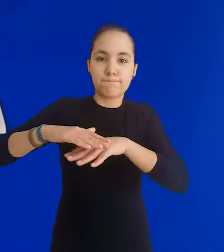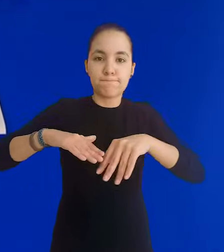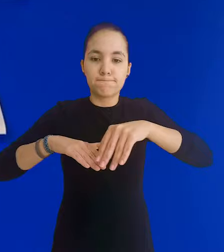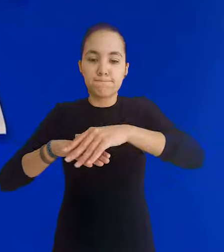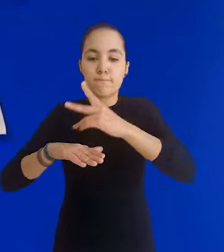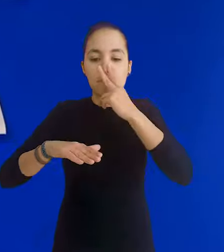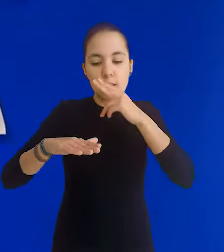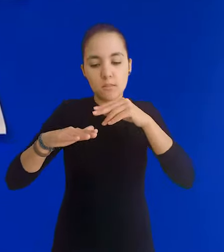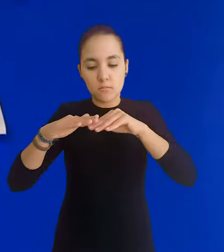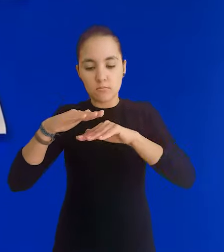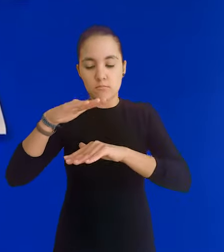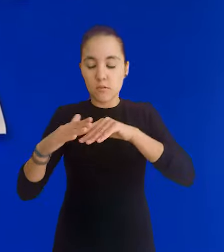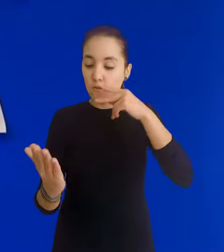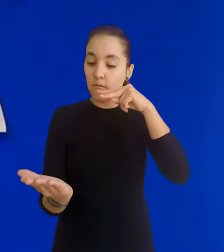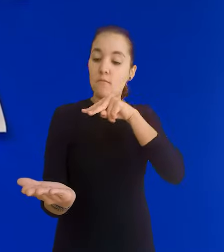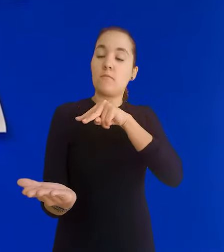certa profundidade para a imagem.